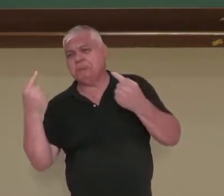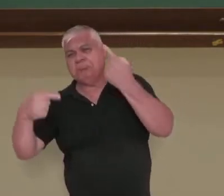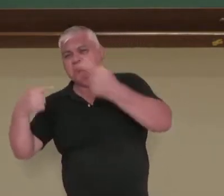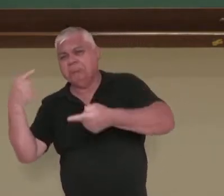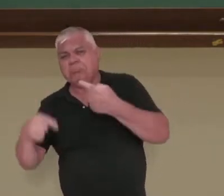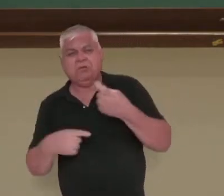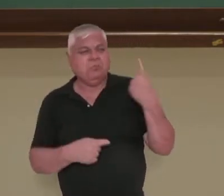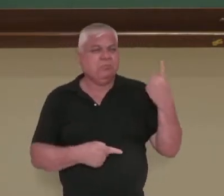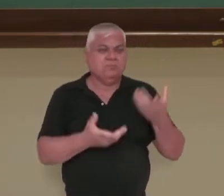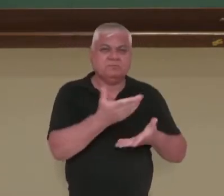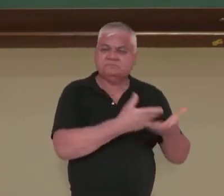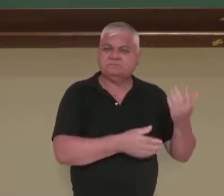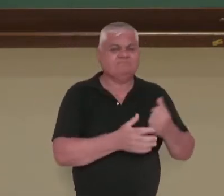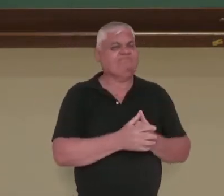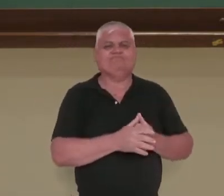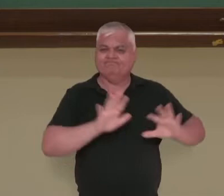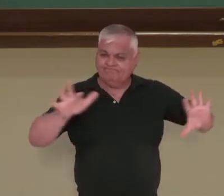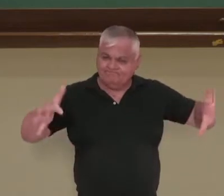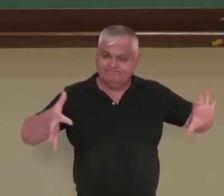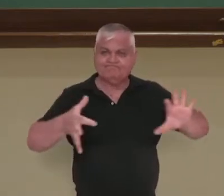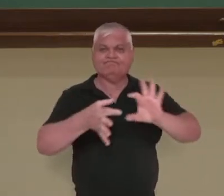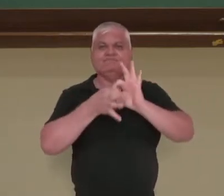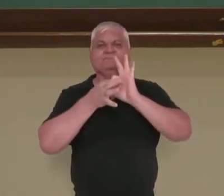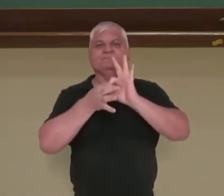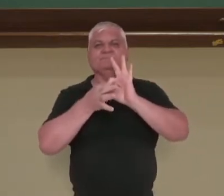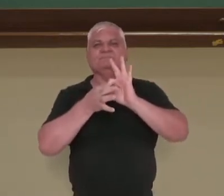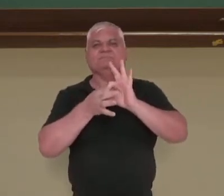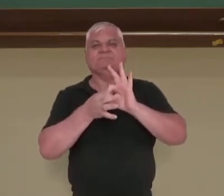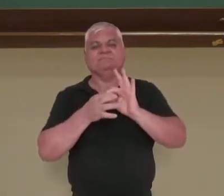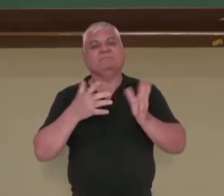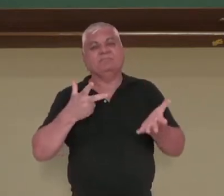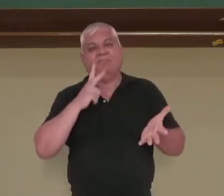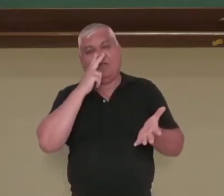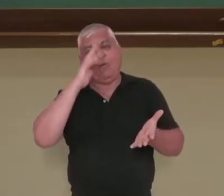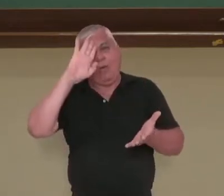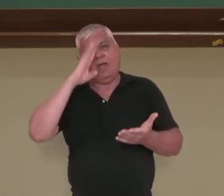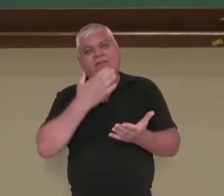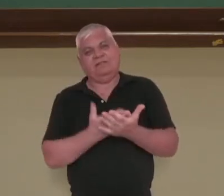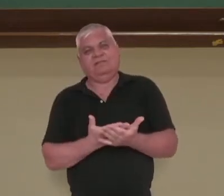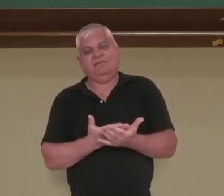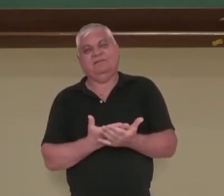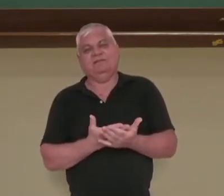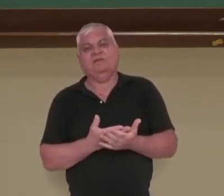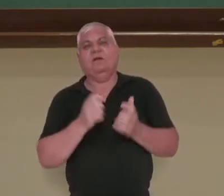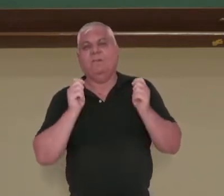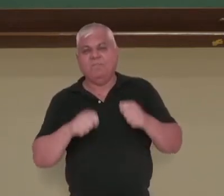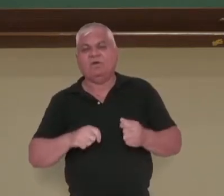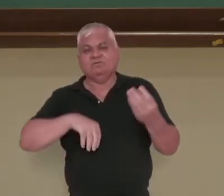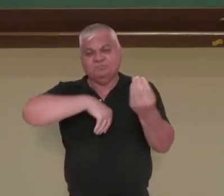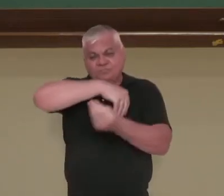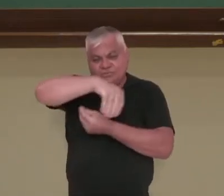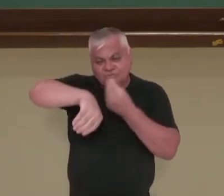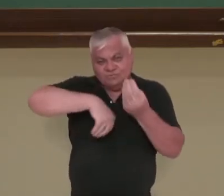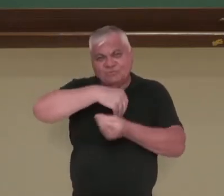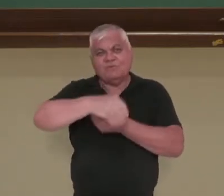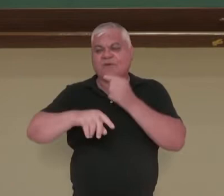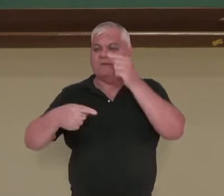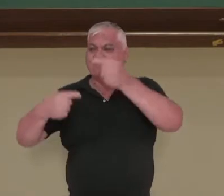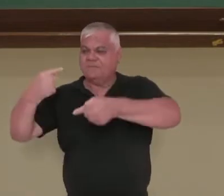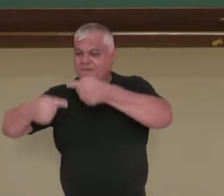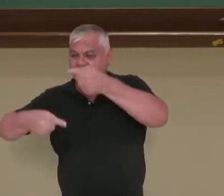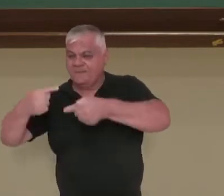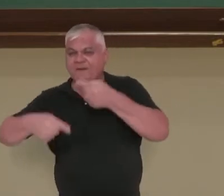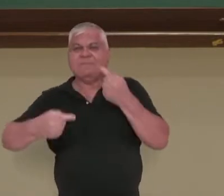acredito que não, eu acredito que o ideal é o meio termo. Pratica um pouco do competitivo, um pouco do cooperativo, nem 8